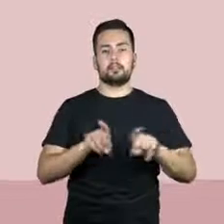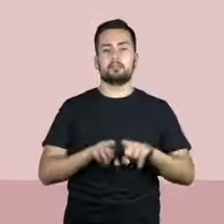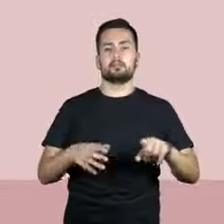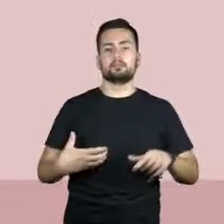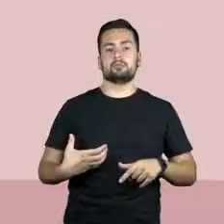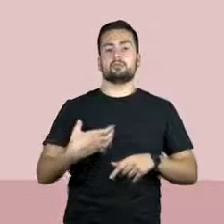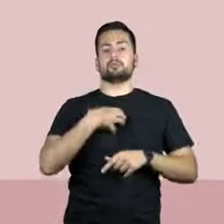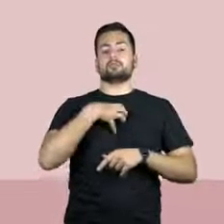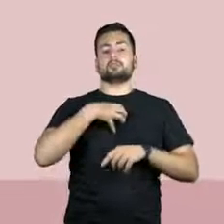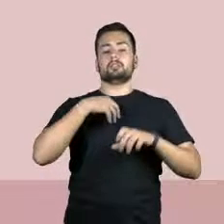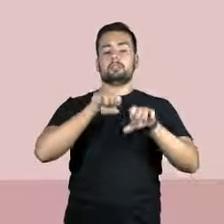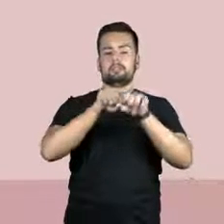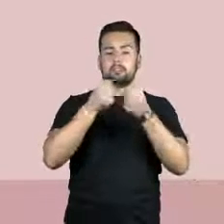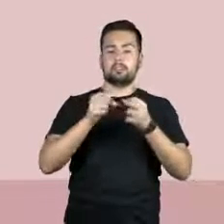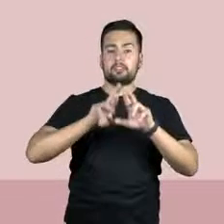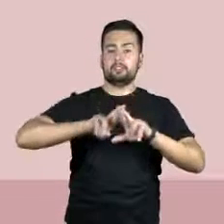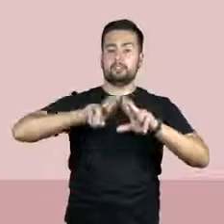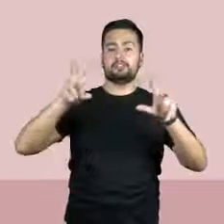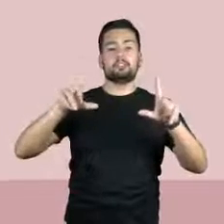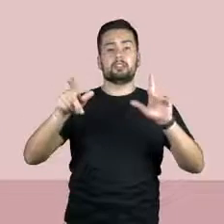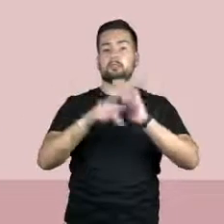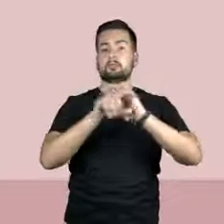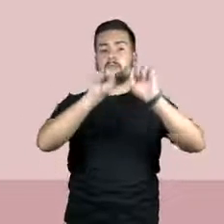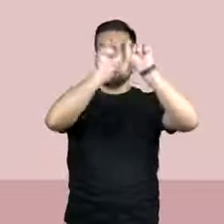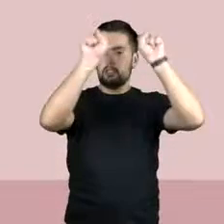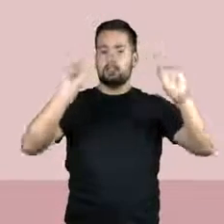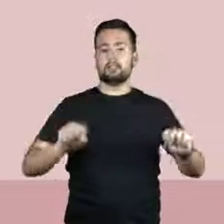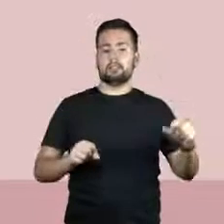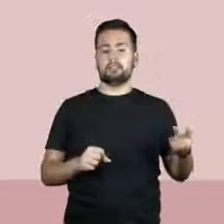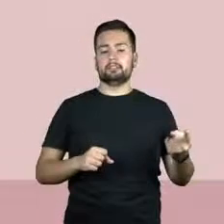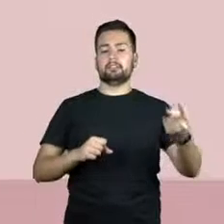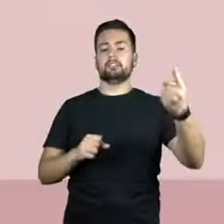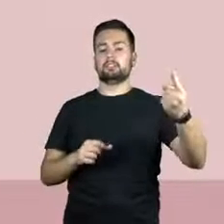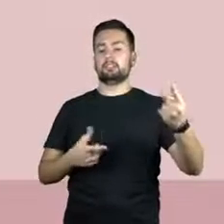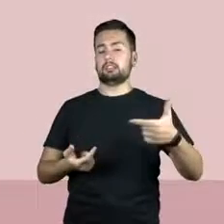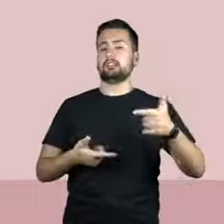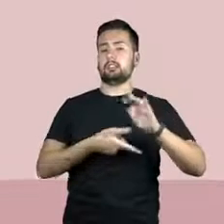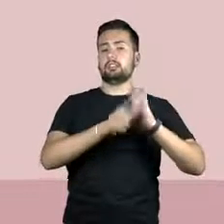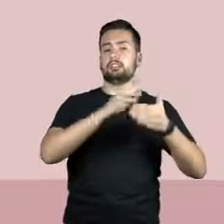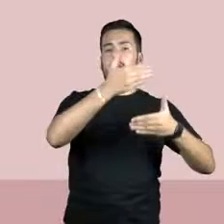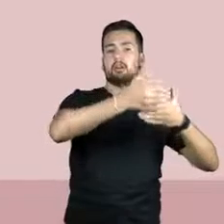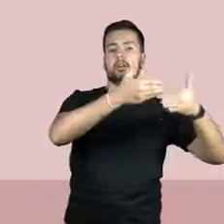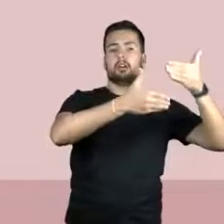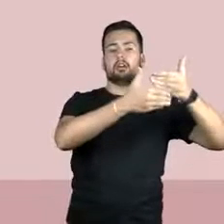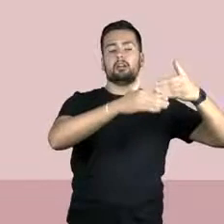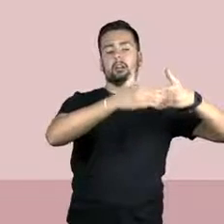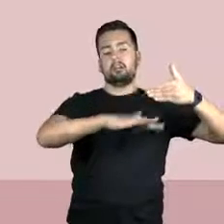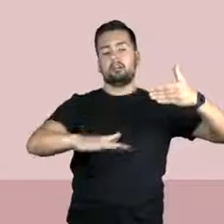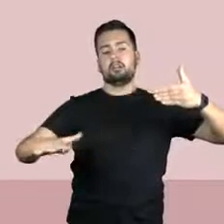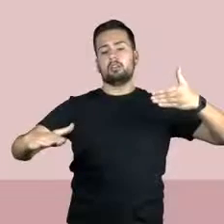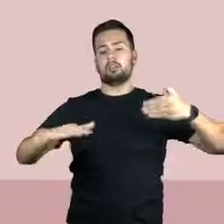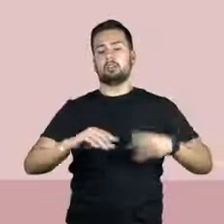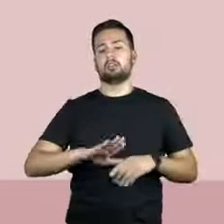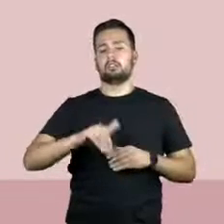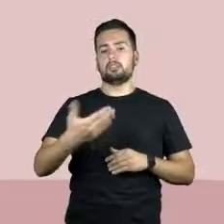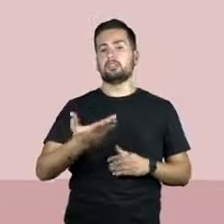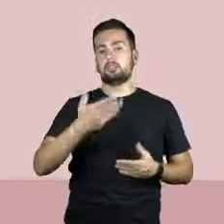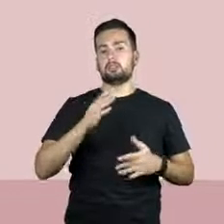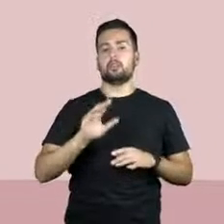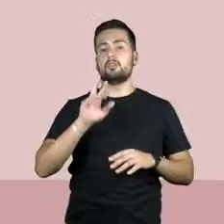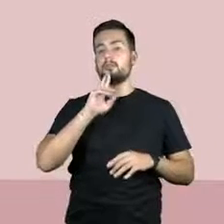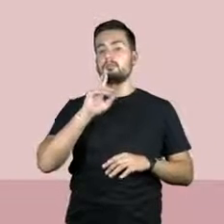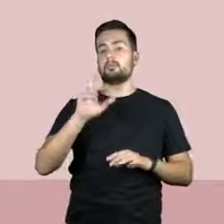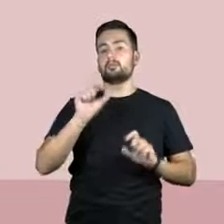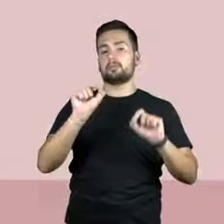modelo de ruptura bem diferente do sistema de taludes finitos, que era um bloco simplesmente deslizando sobre um plano, né? E vão corresponder